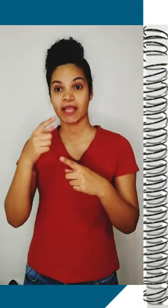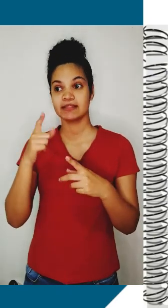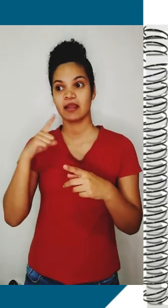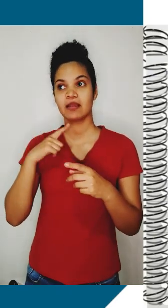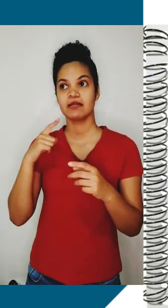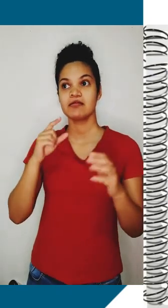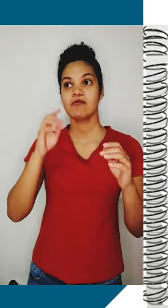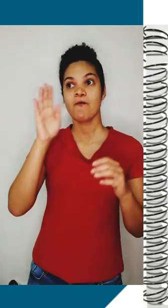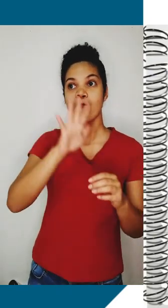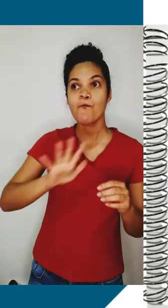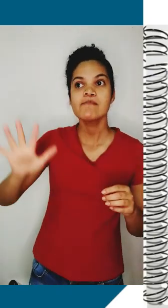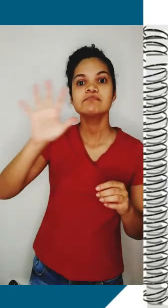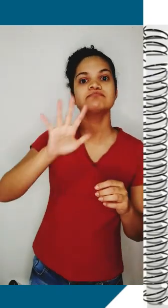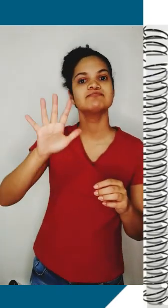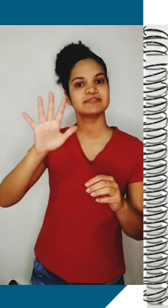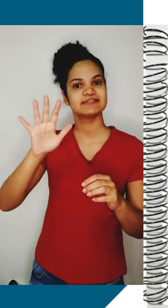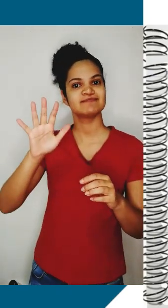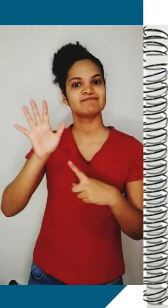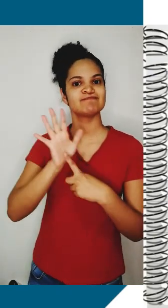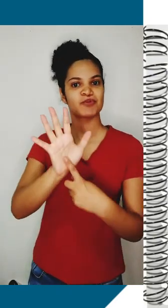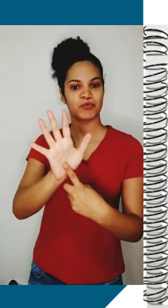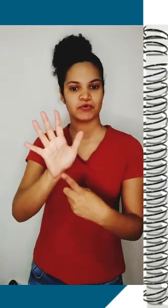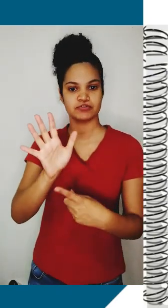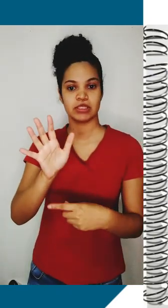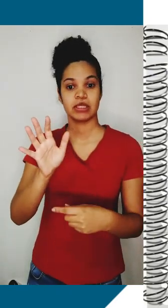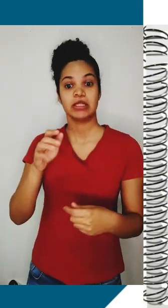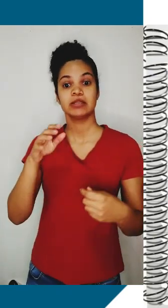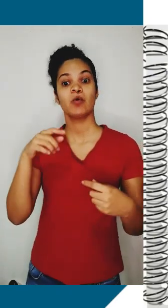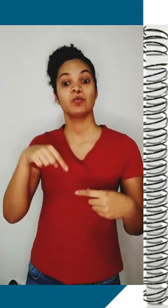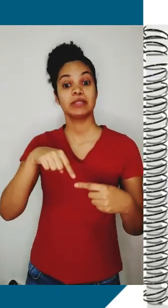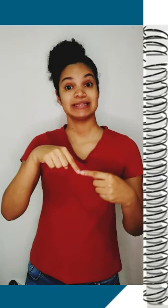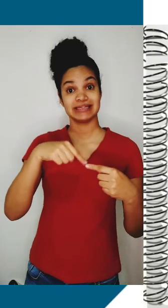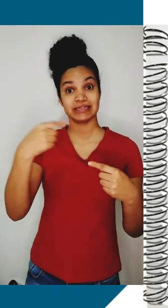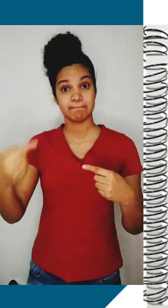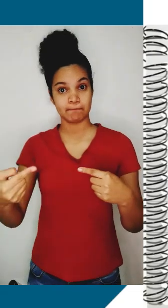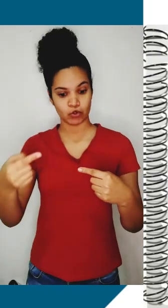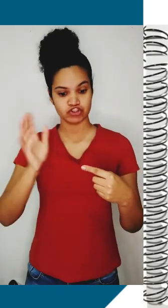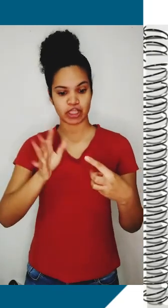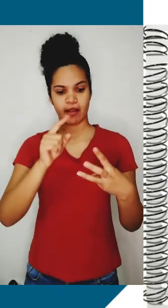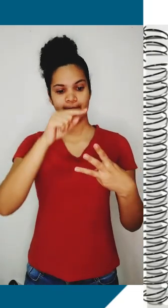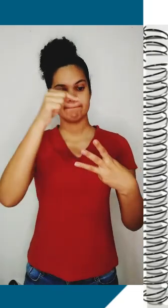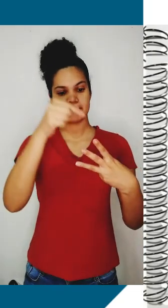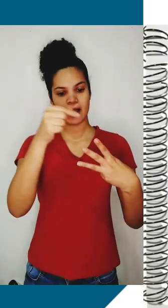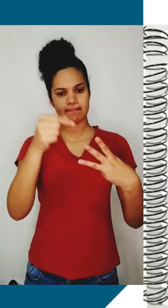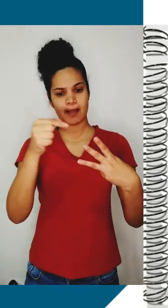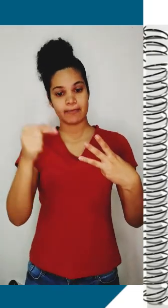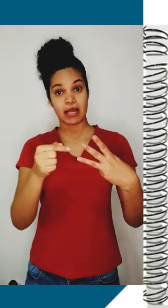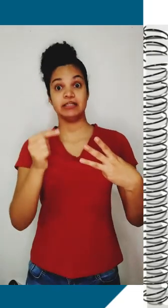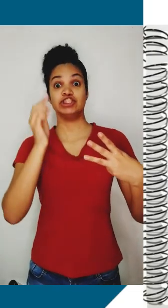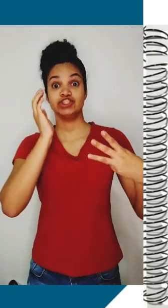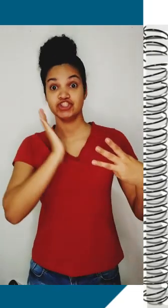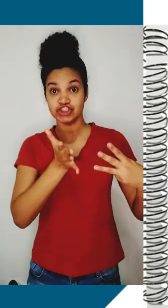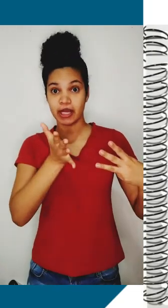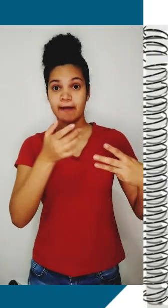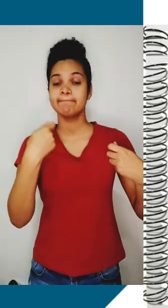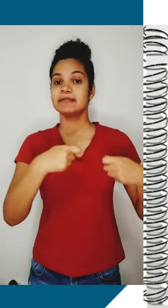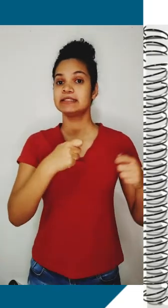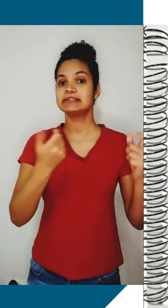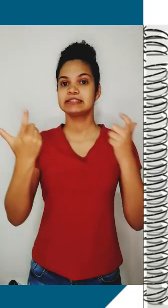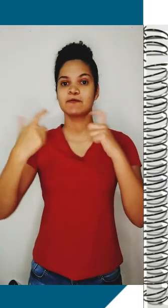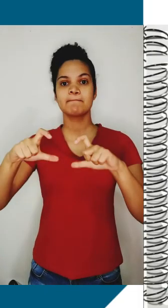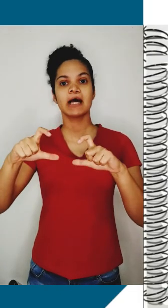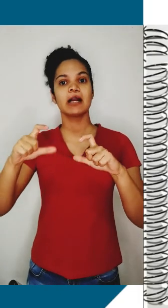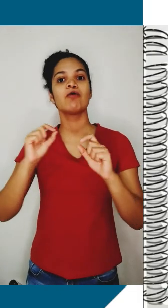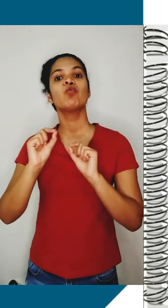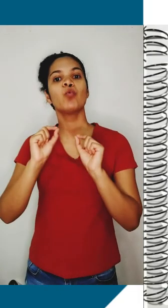que nos remetem ao tema, a gente tem que fazer uma ligação direta. Então, logo depois da apresentação das 3 situações, a gente tem ali